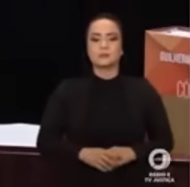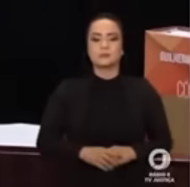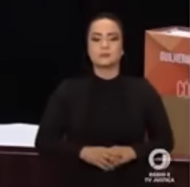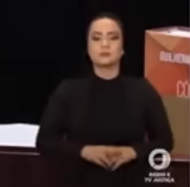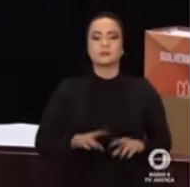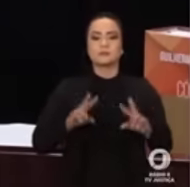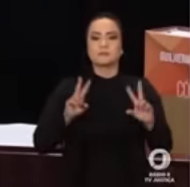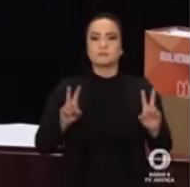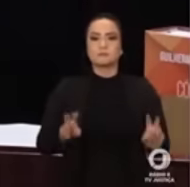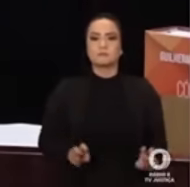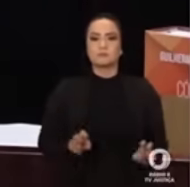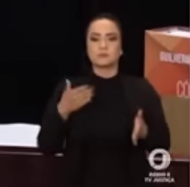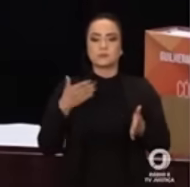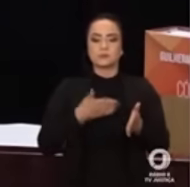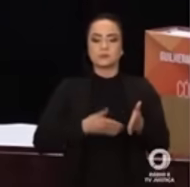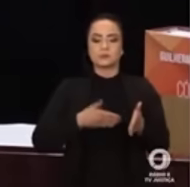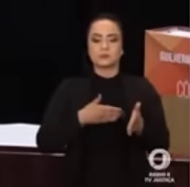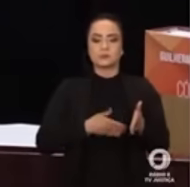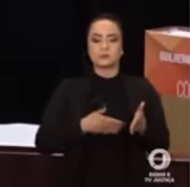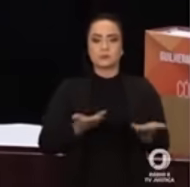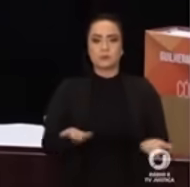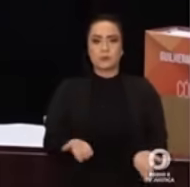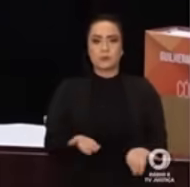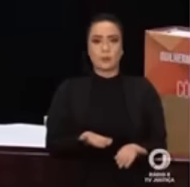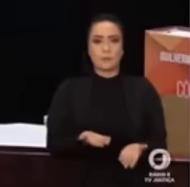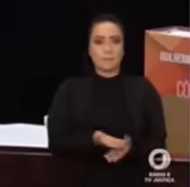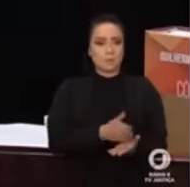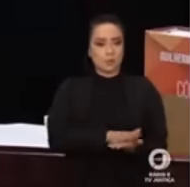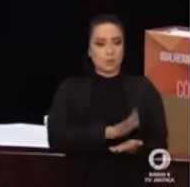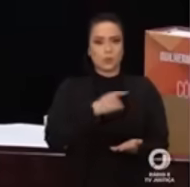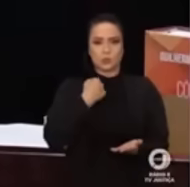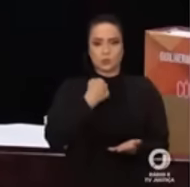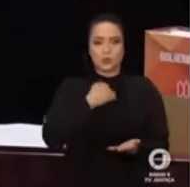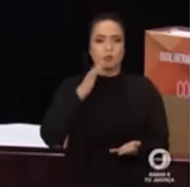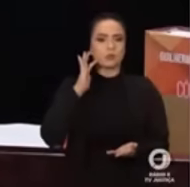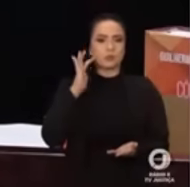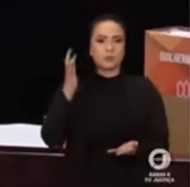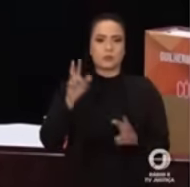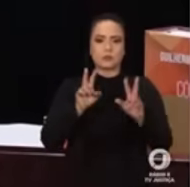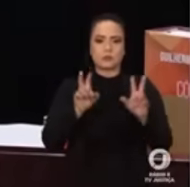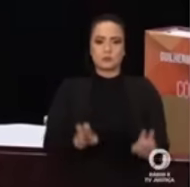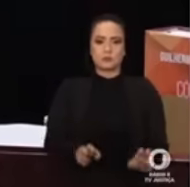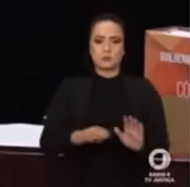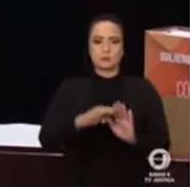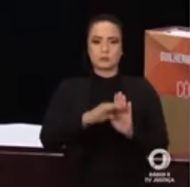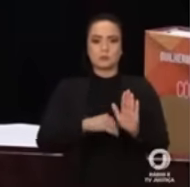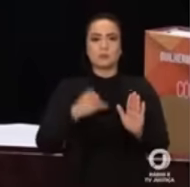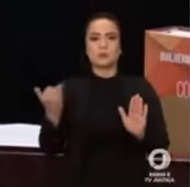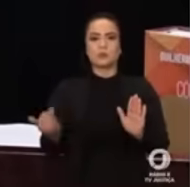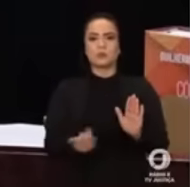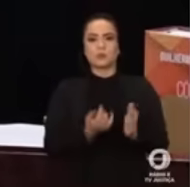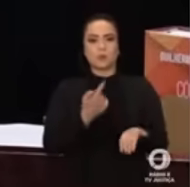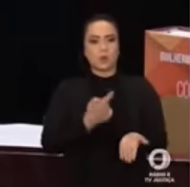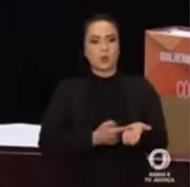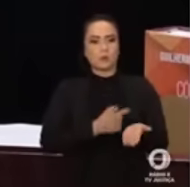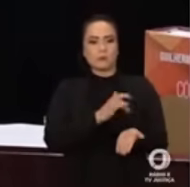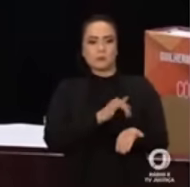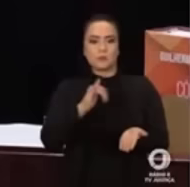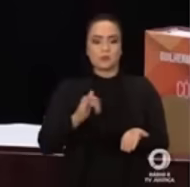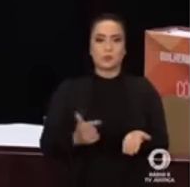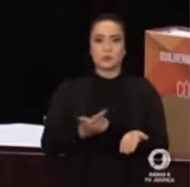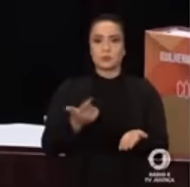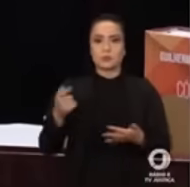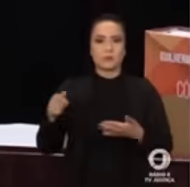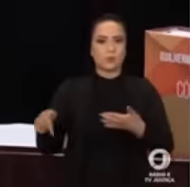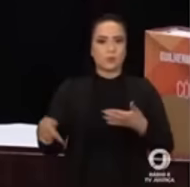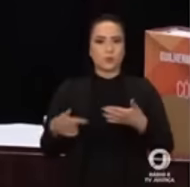Sobre a suspensão de processo, nós até já resolvemos isso em questão de ordem, o acórdão foi publicado, não houve recurso da parte,